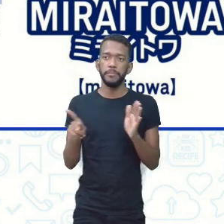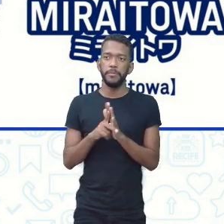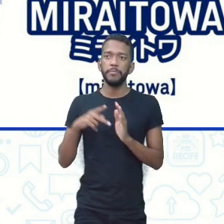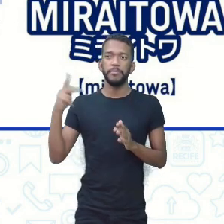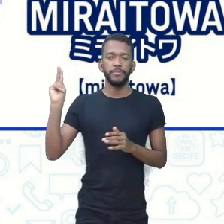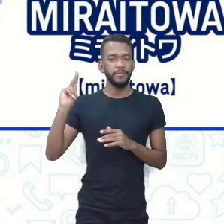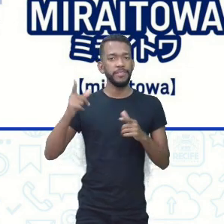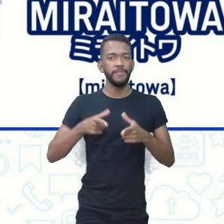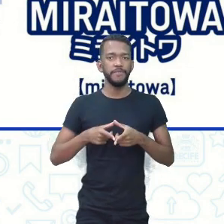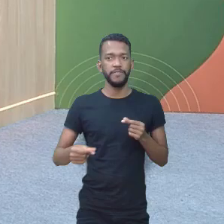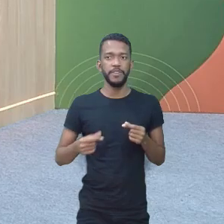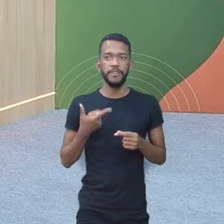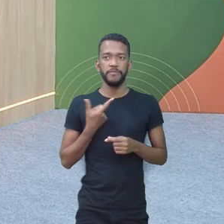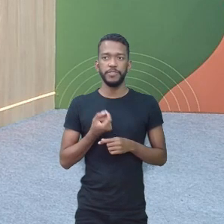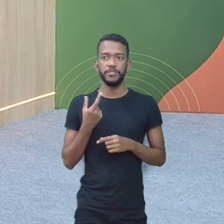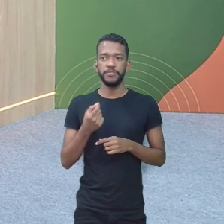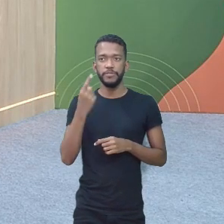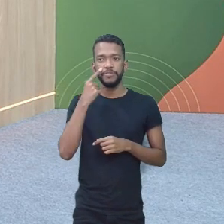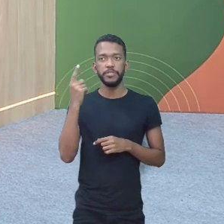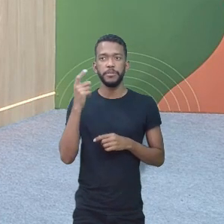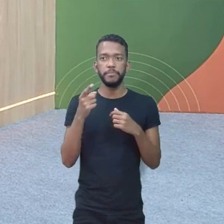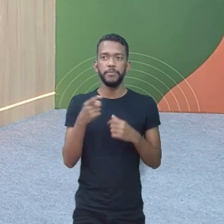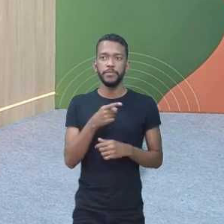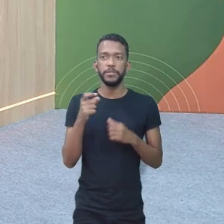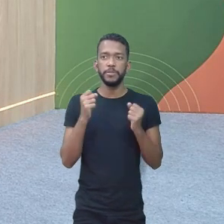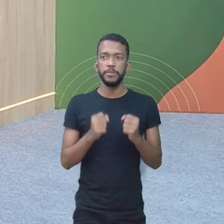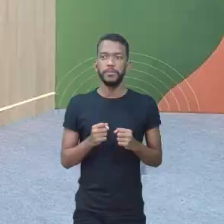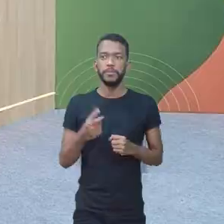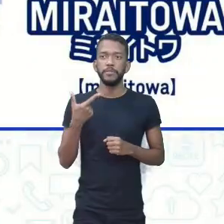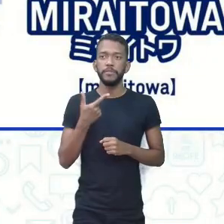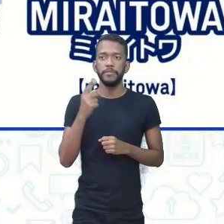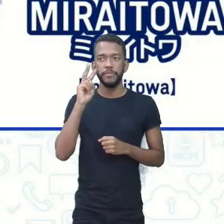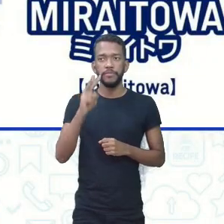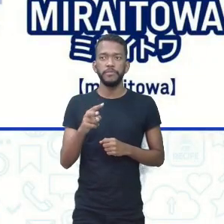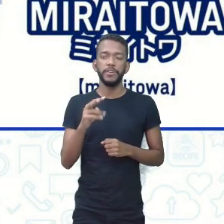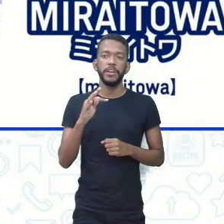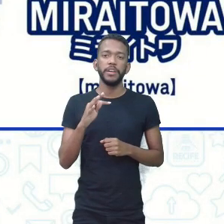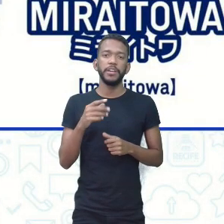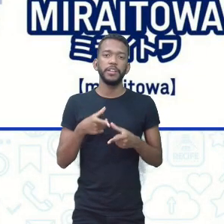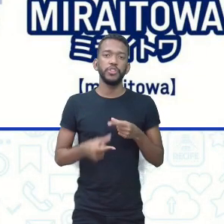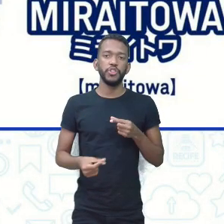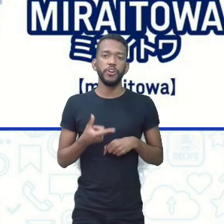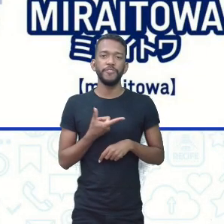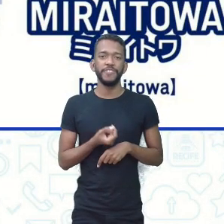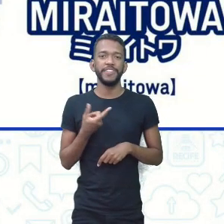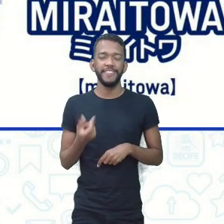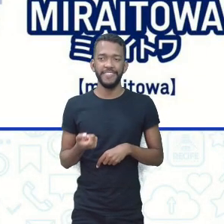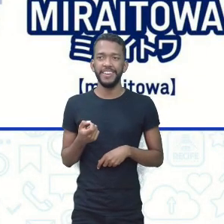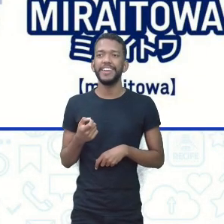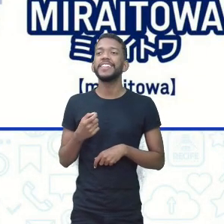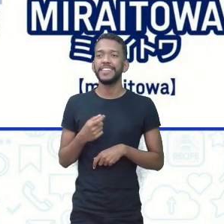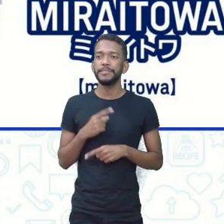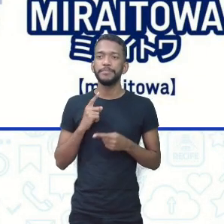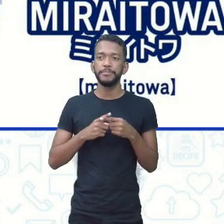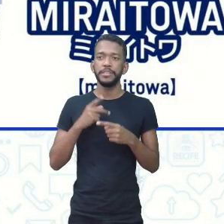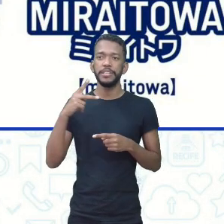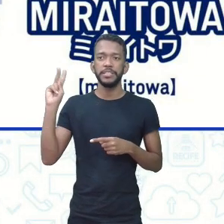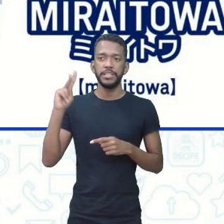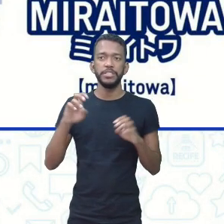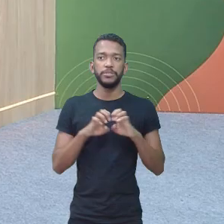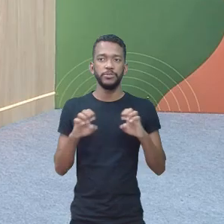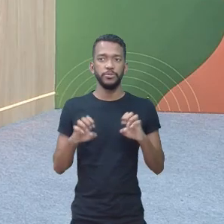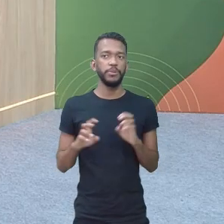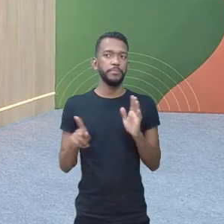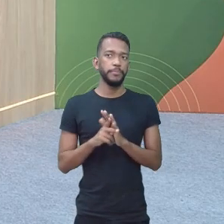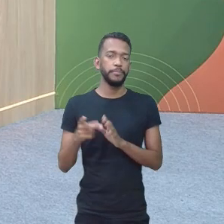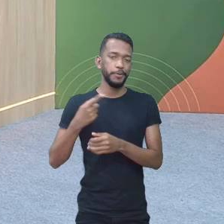de Tóquio 2020, vocês podem até ver Tóquio 2020 nele, porque toda a sua estrutura ainda está para